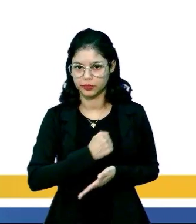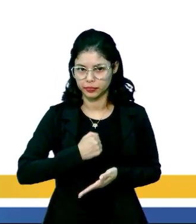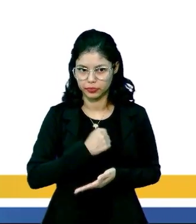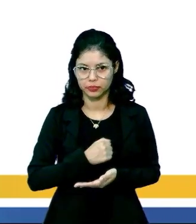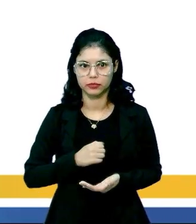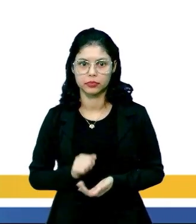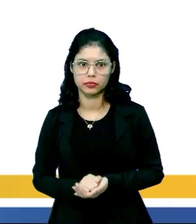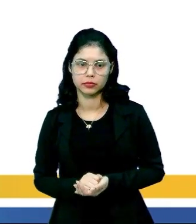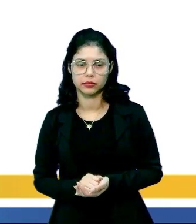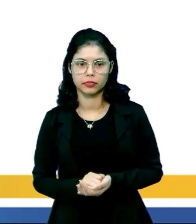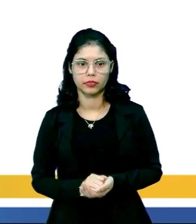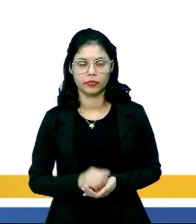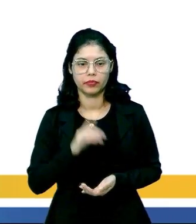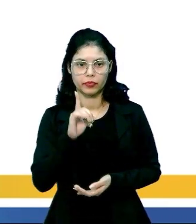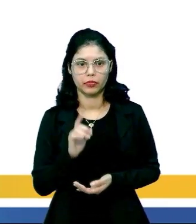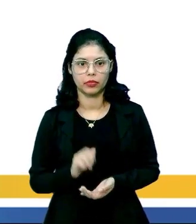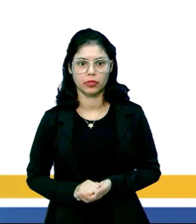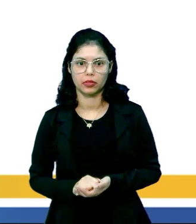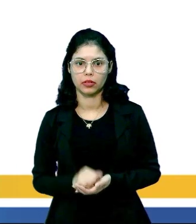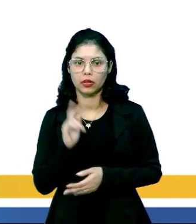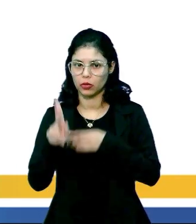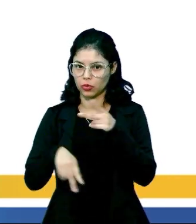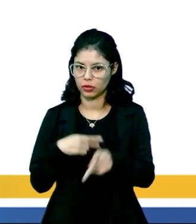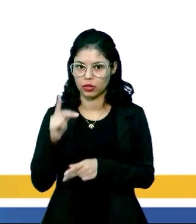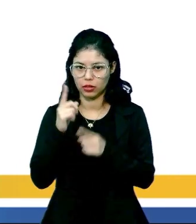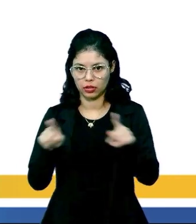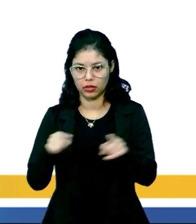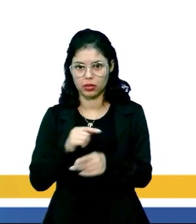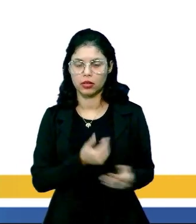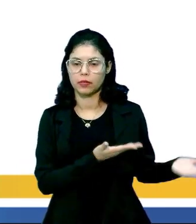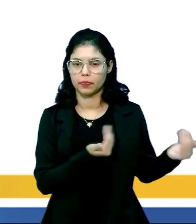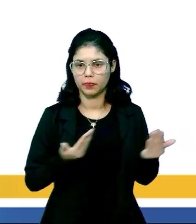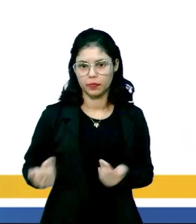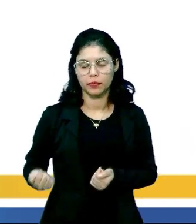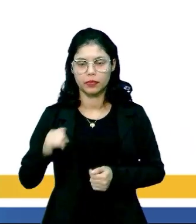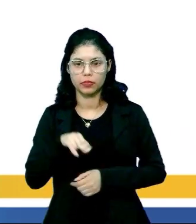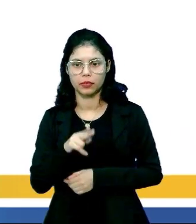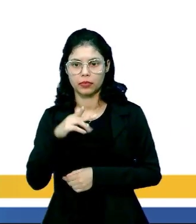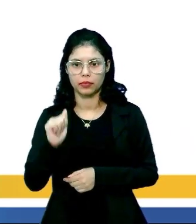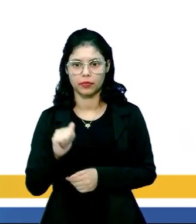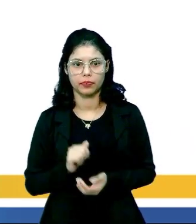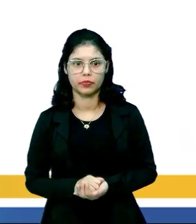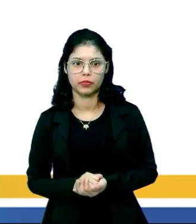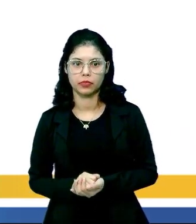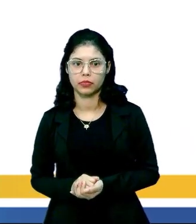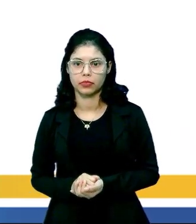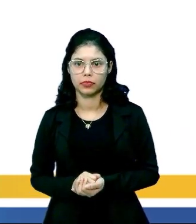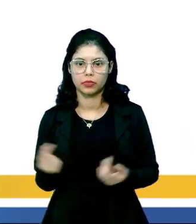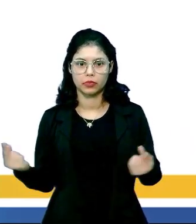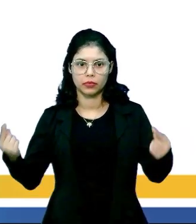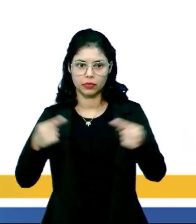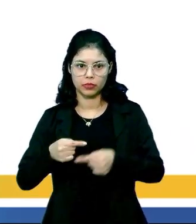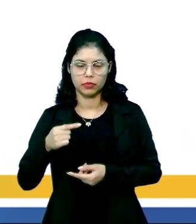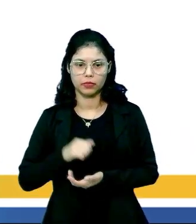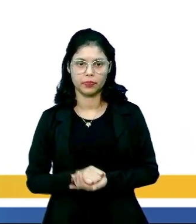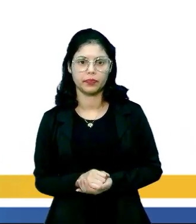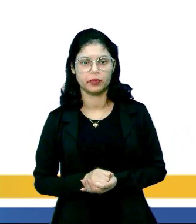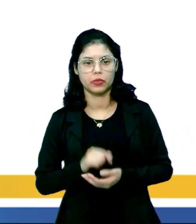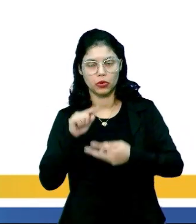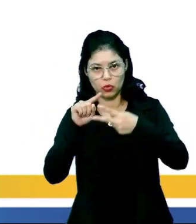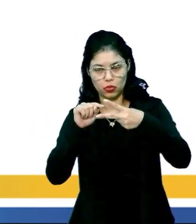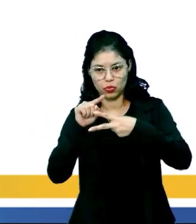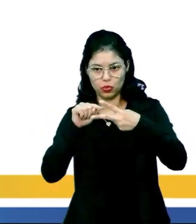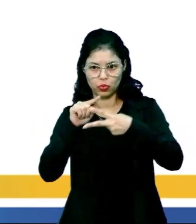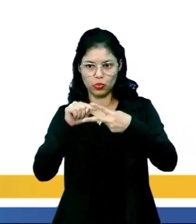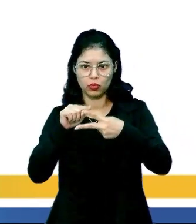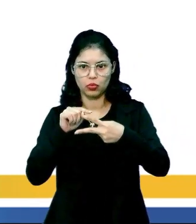Saudade na letra D foi popularizada com a música Garota de Panema no dueto de Frank Sinatra e